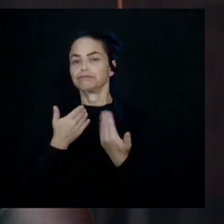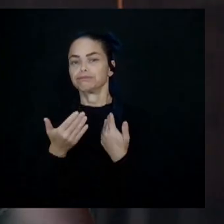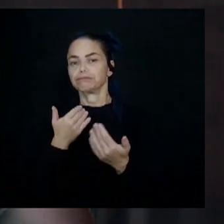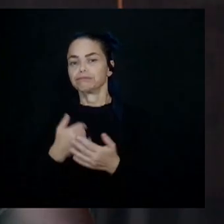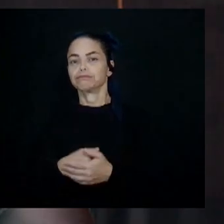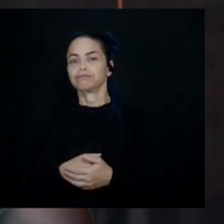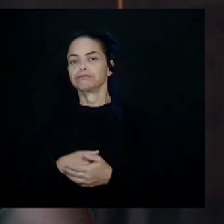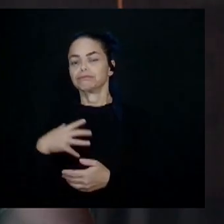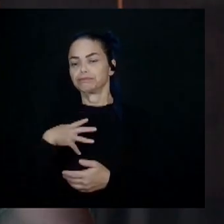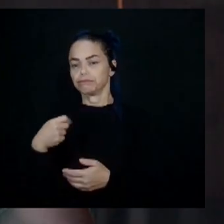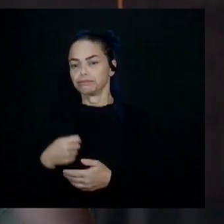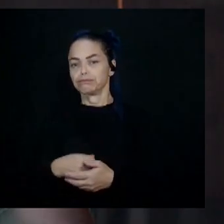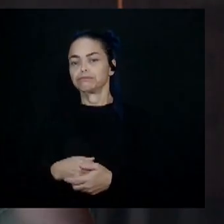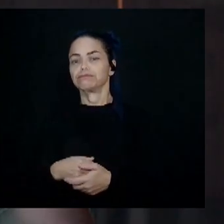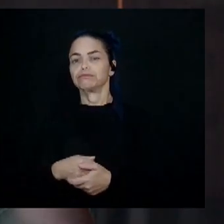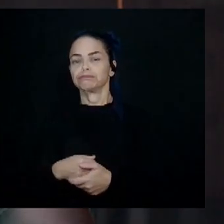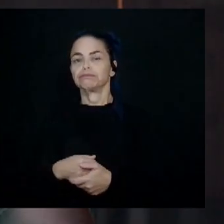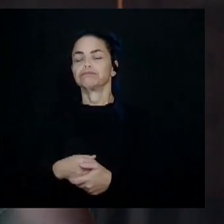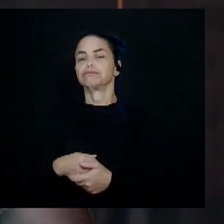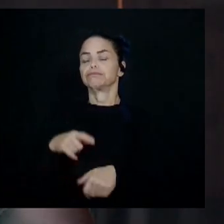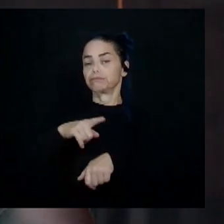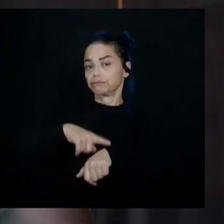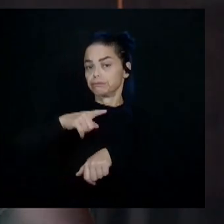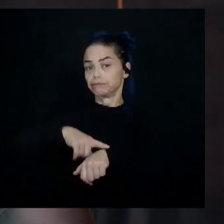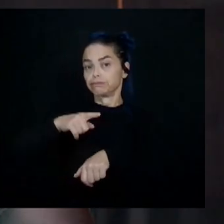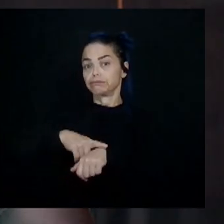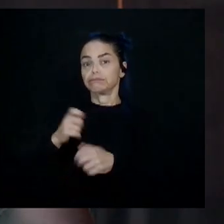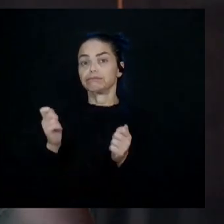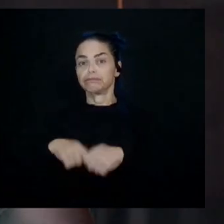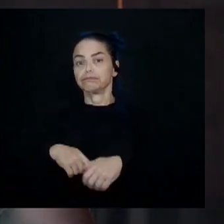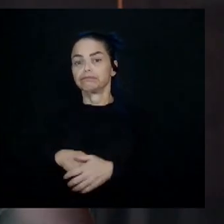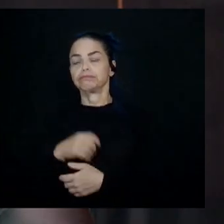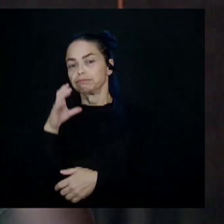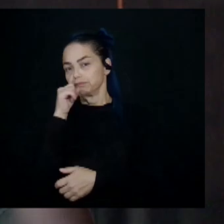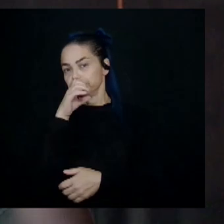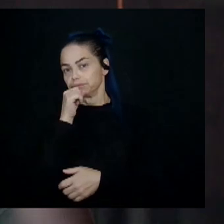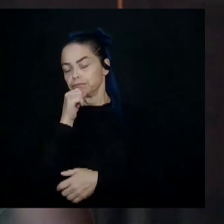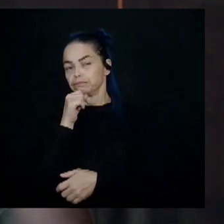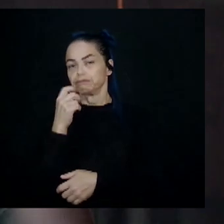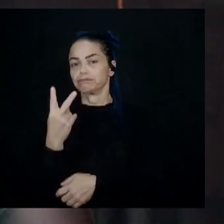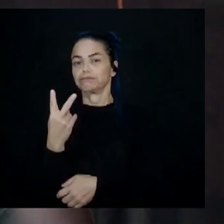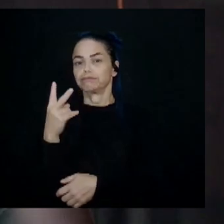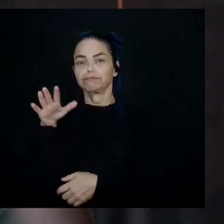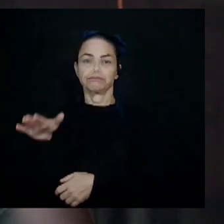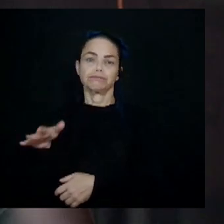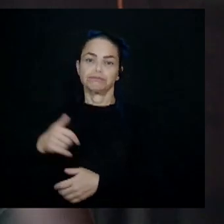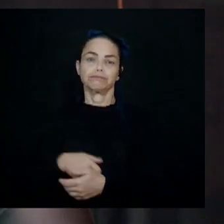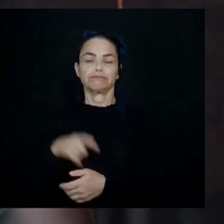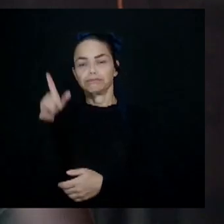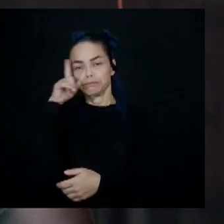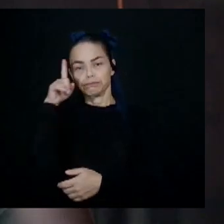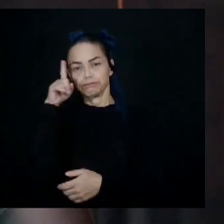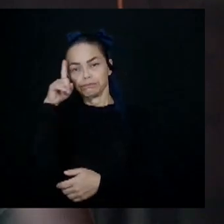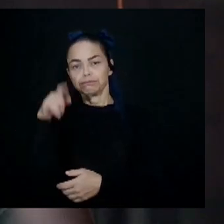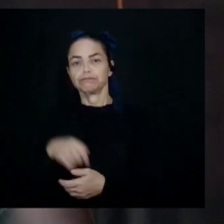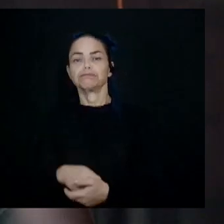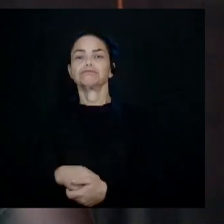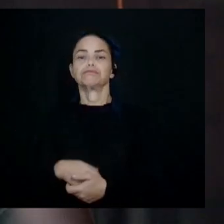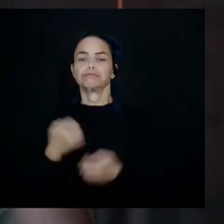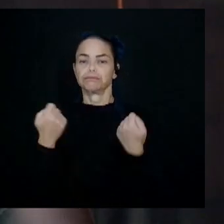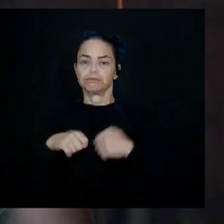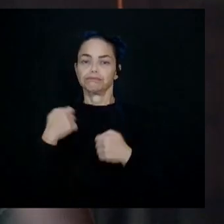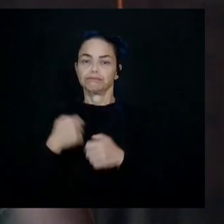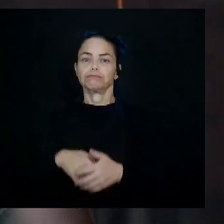filho, né? Qual é o horário que vai fazer isso? Só de sábado às 2 horas da tarde. Não, é todo dia. Todo dia precisa ter tempo para